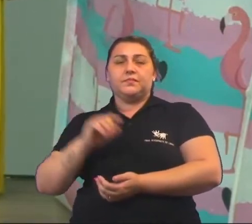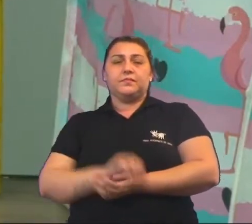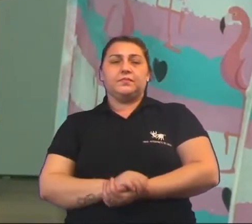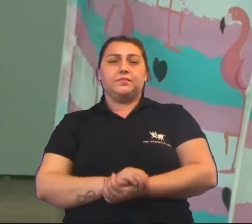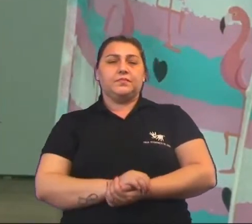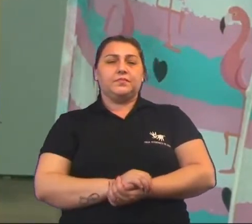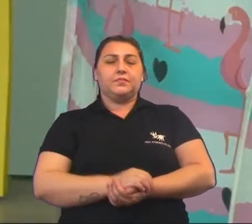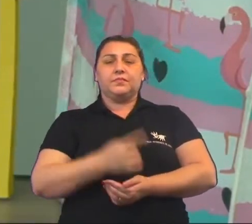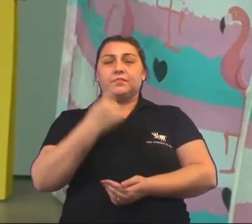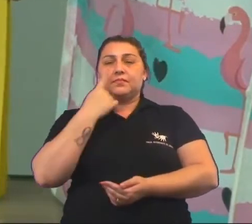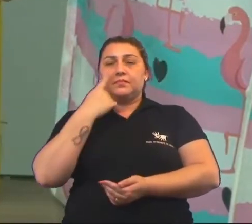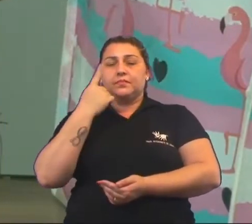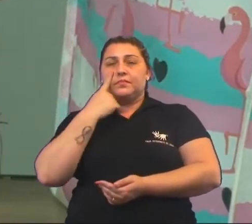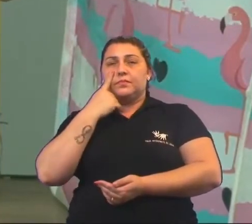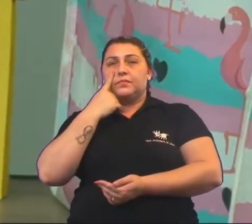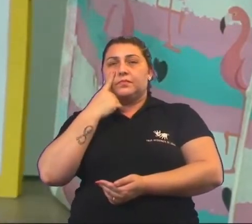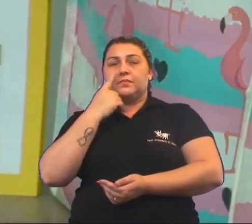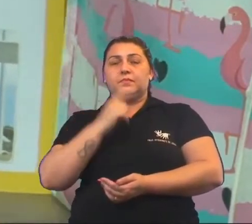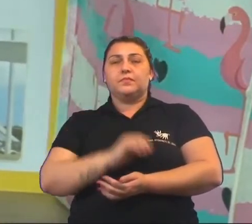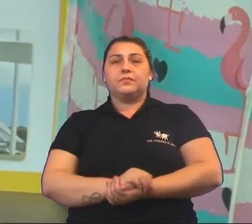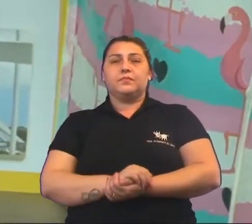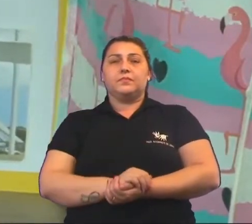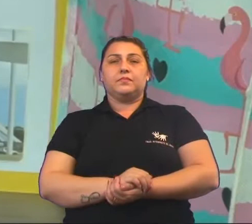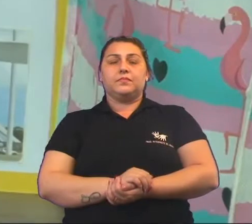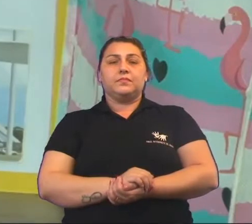Vamos observar estas formas.